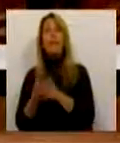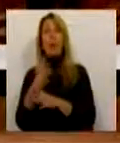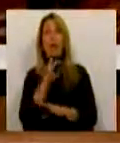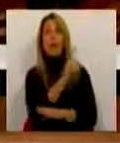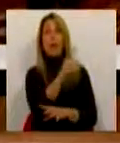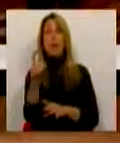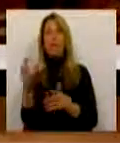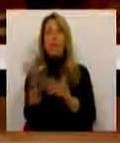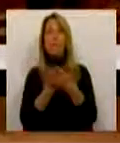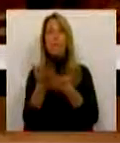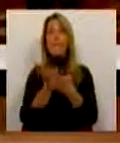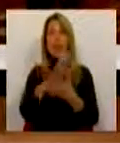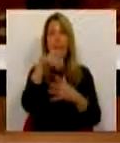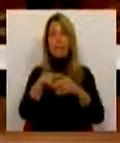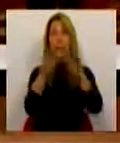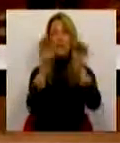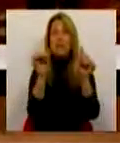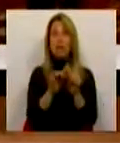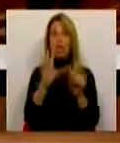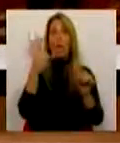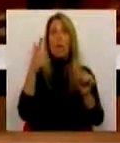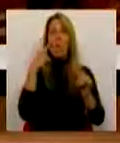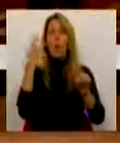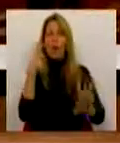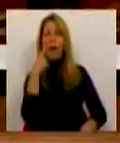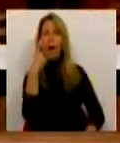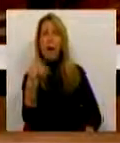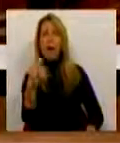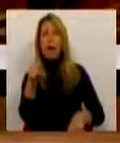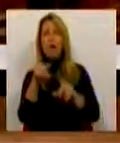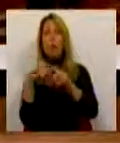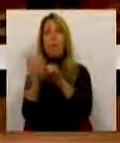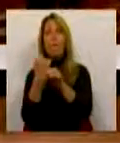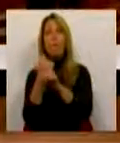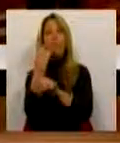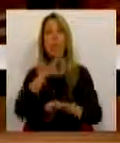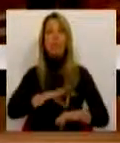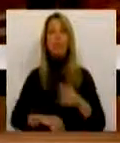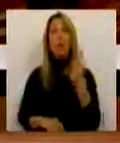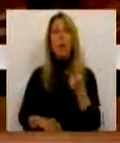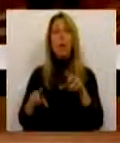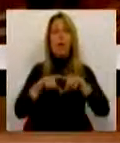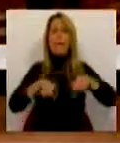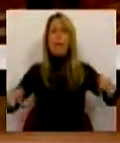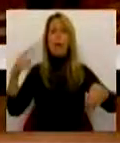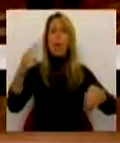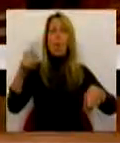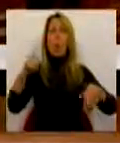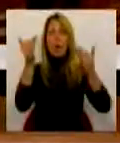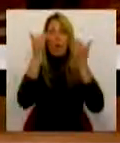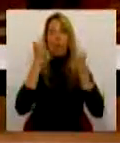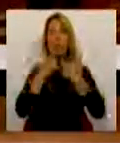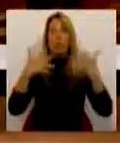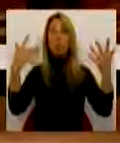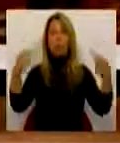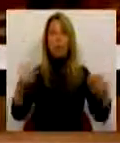Interno quando forem detectadas restrições ao exercício de uma profissão e um balcão único eletrónico que concentra todas as informações relativas